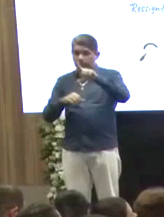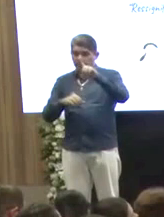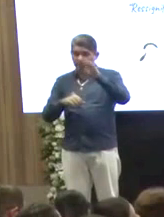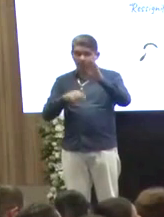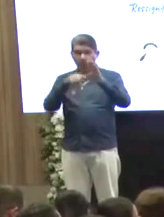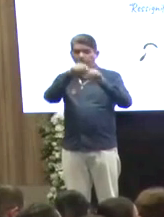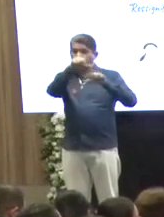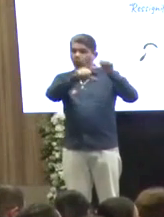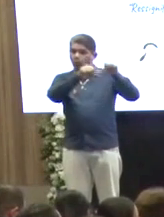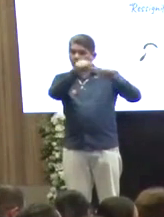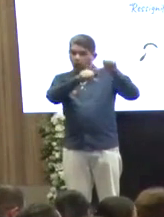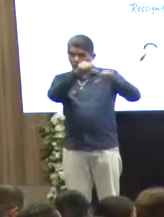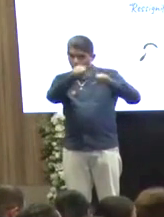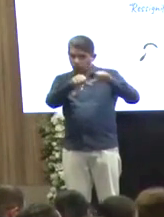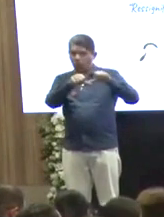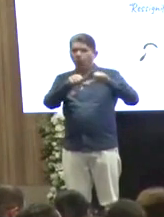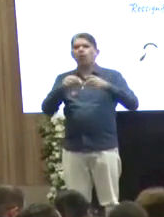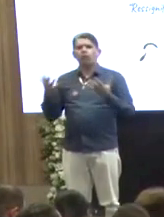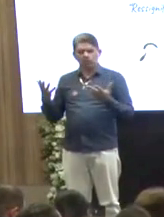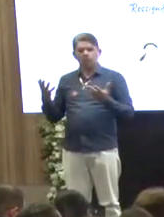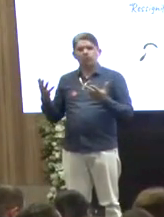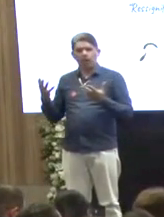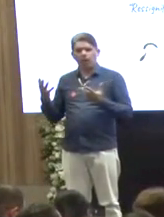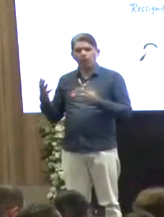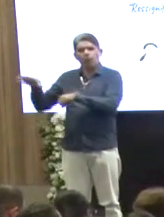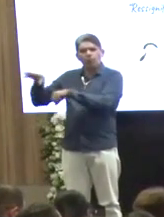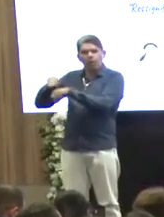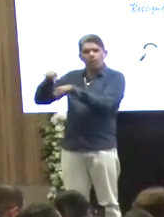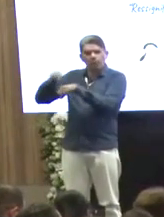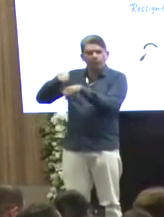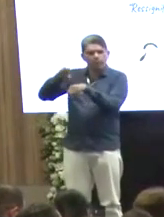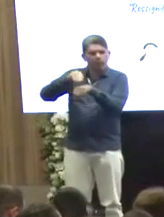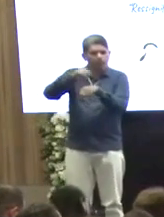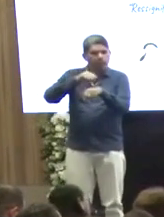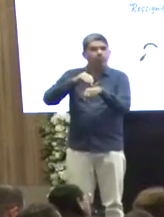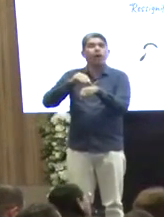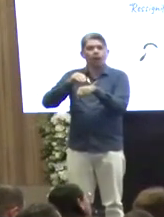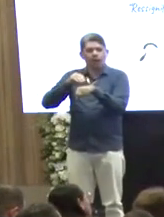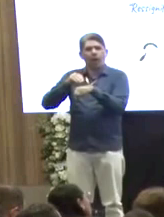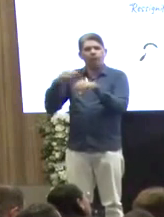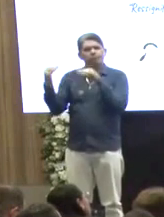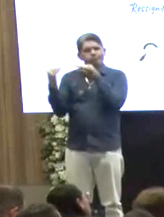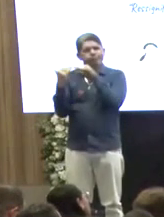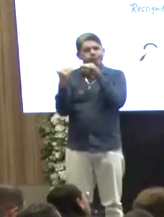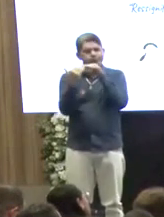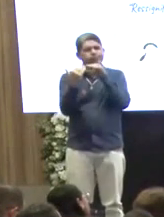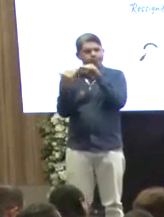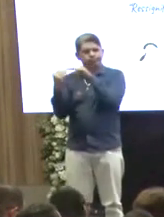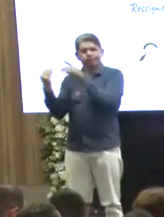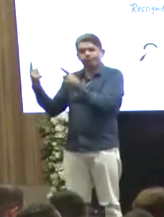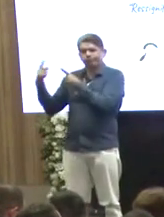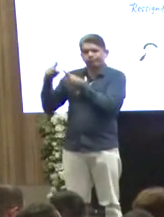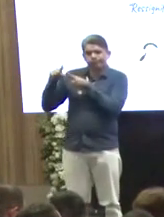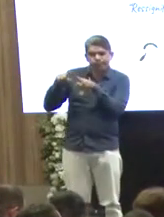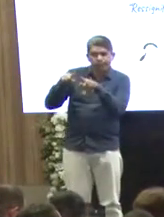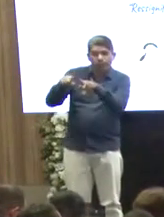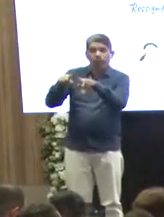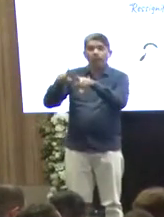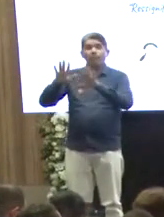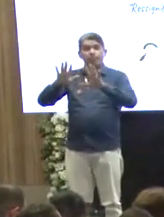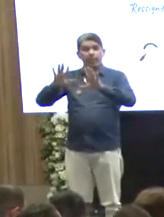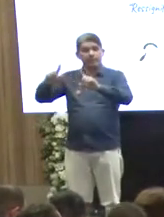e tensionaram a universidade, gente, a produção do conhecimento, a pesquisa, e é por isso que nós tivemos alterações dentro da